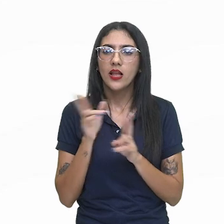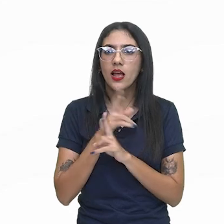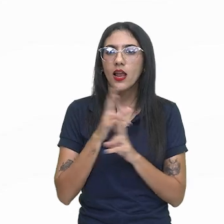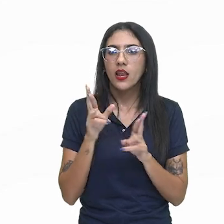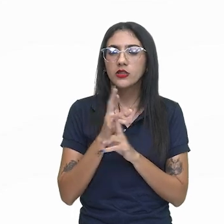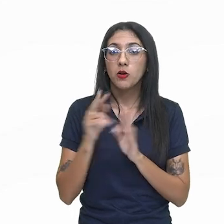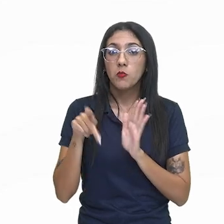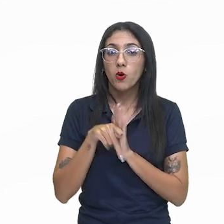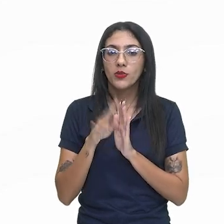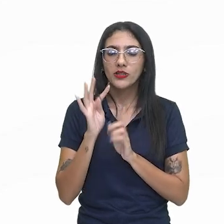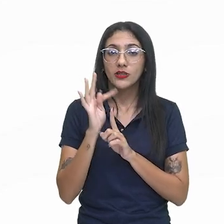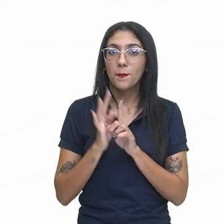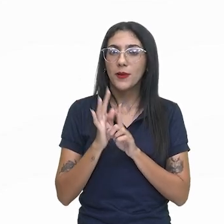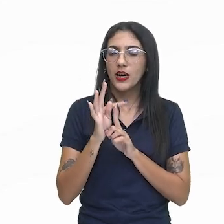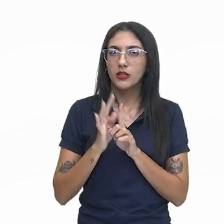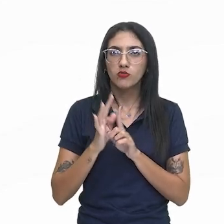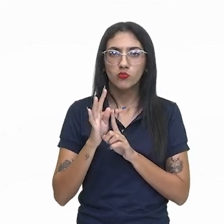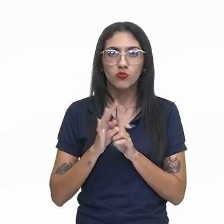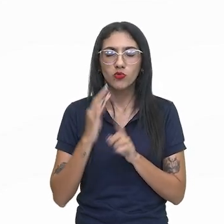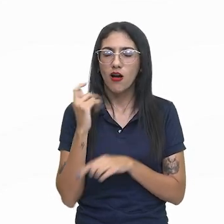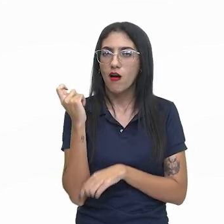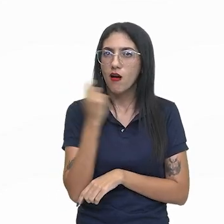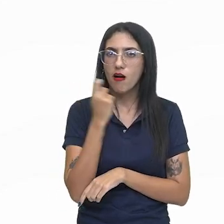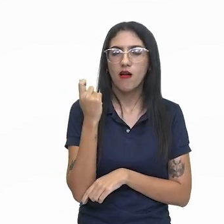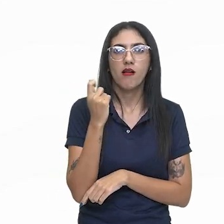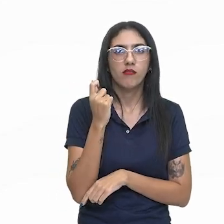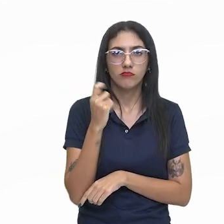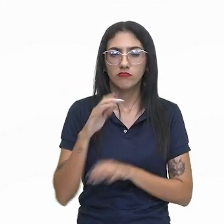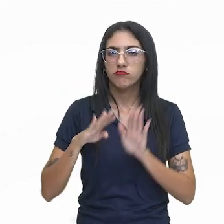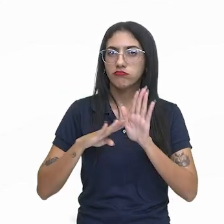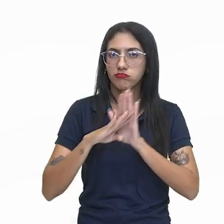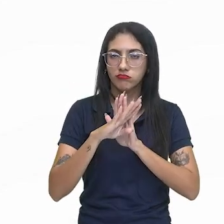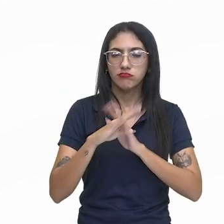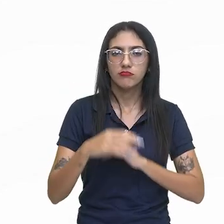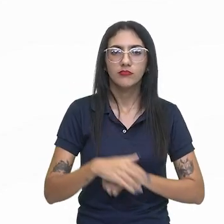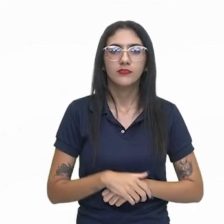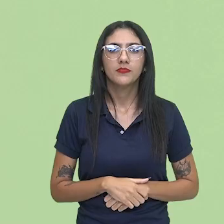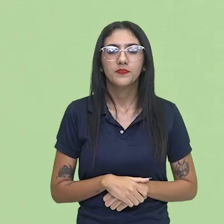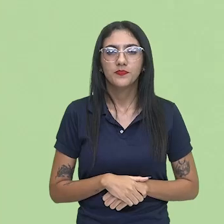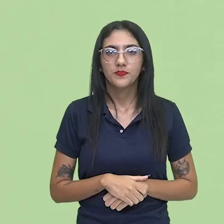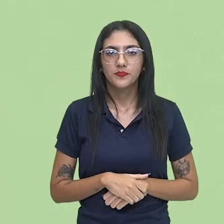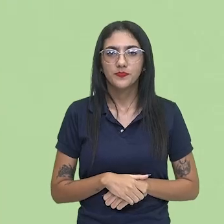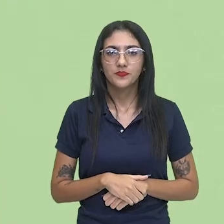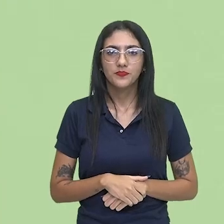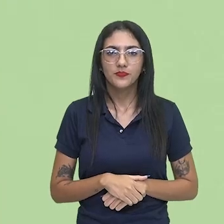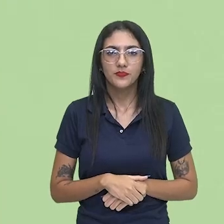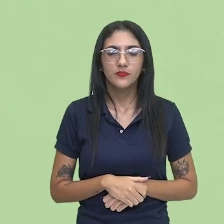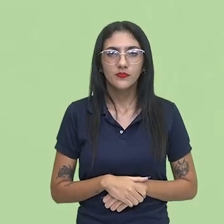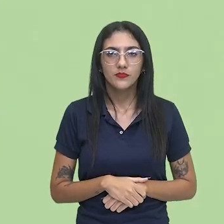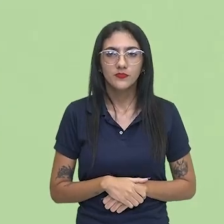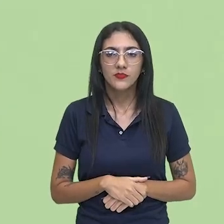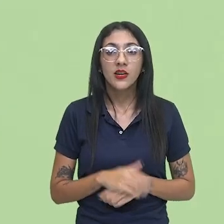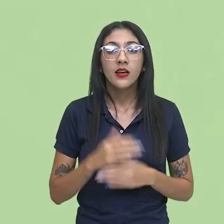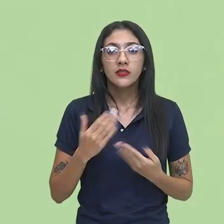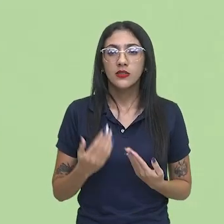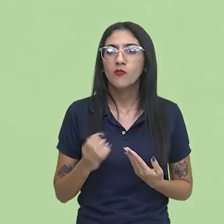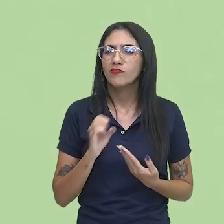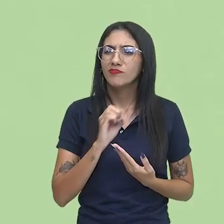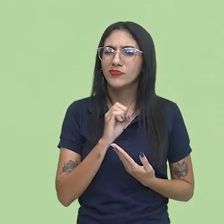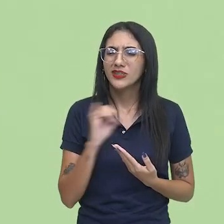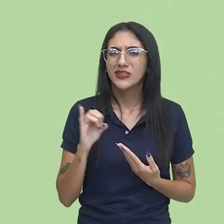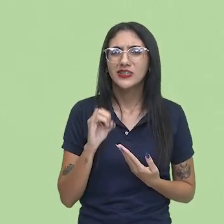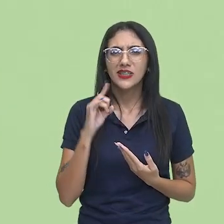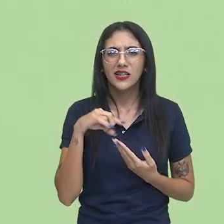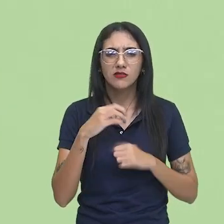a temperaturas extremamente altas. Então, um indivíduo em um ambiente não